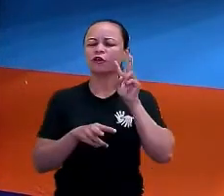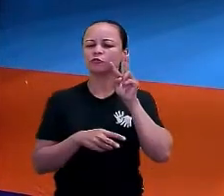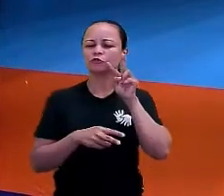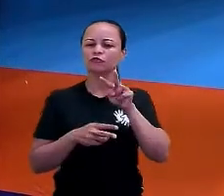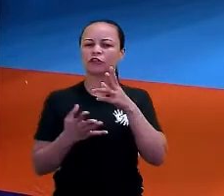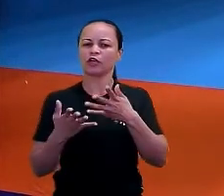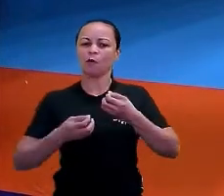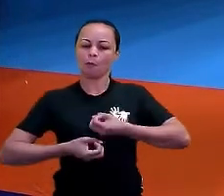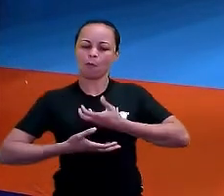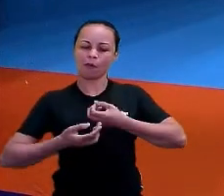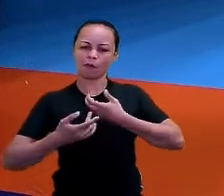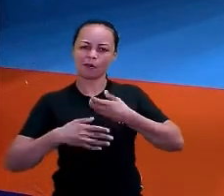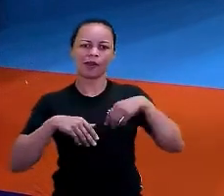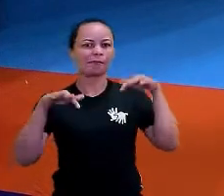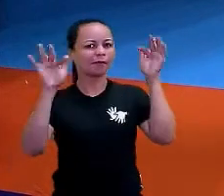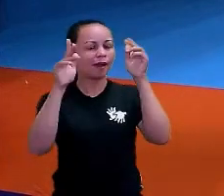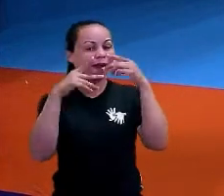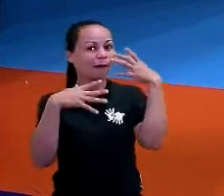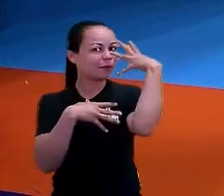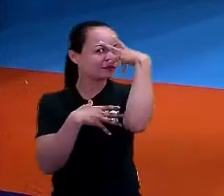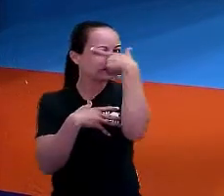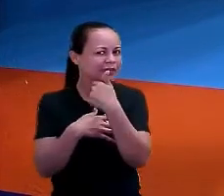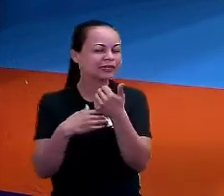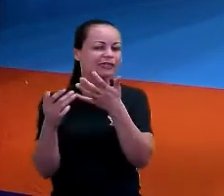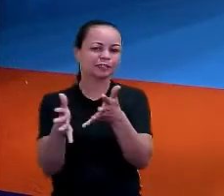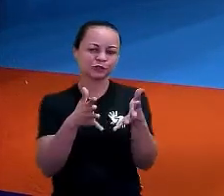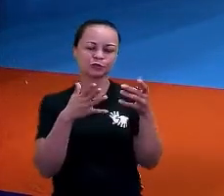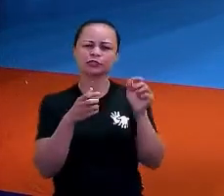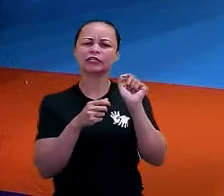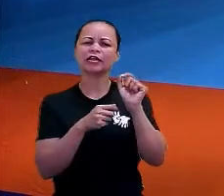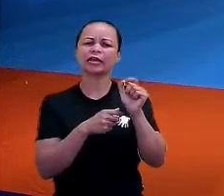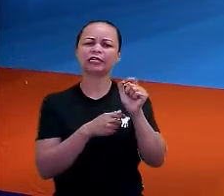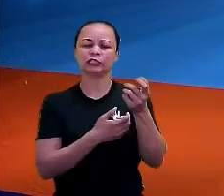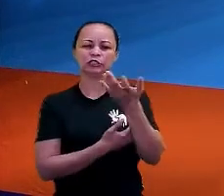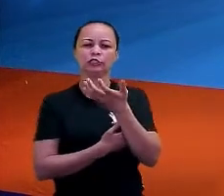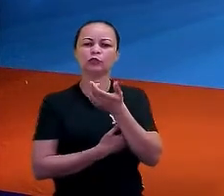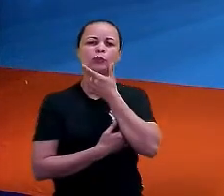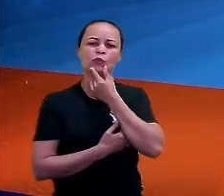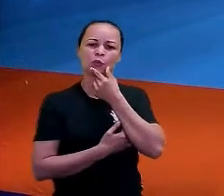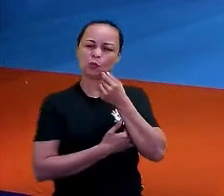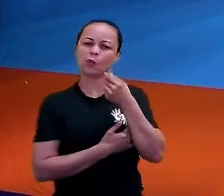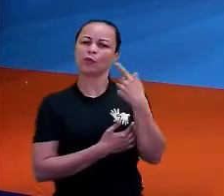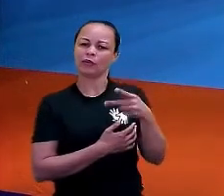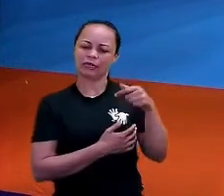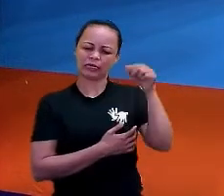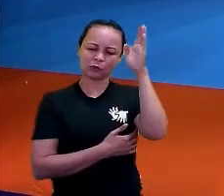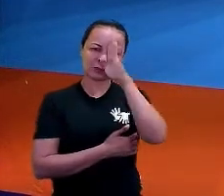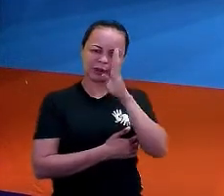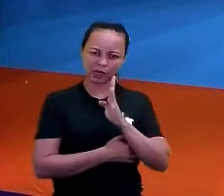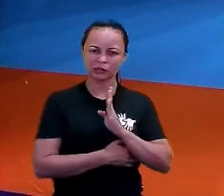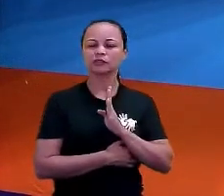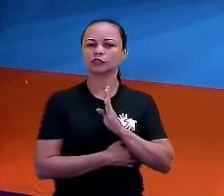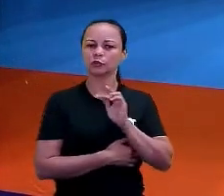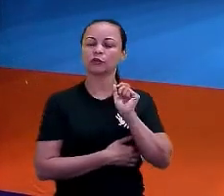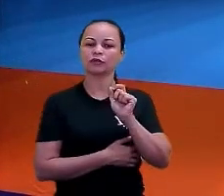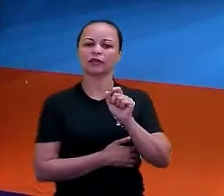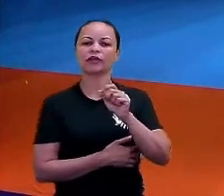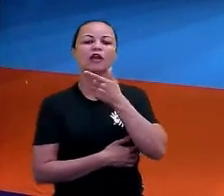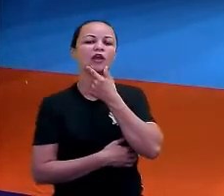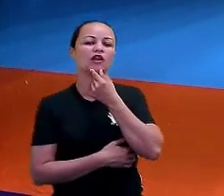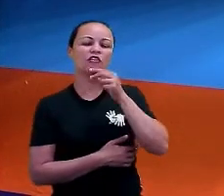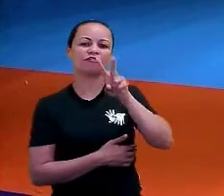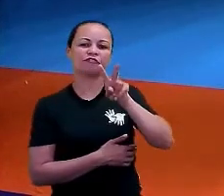autor, conhecidíssimo autor brasileiro aí, o Vinícius de Moraes. E aí, estão